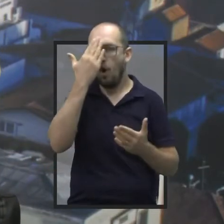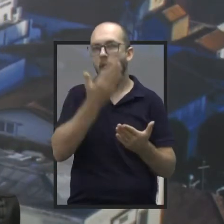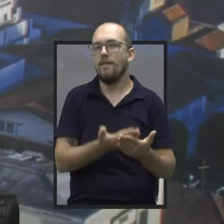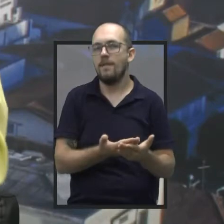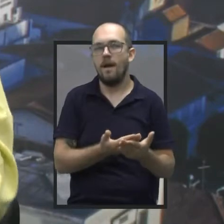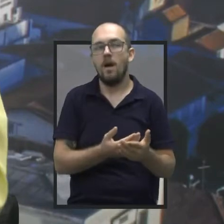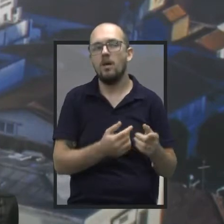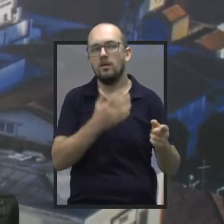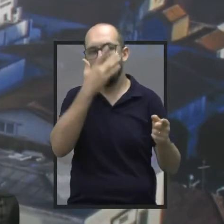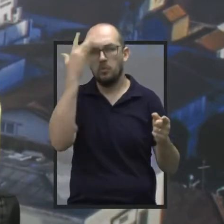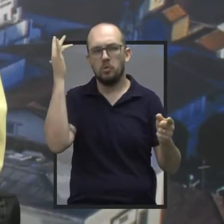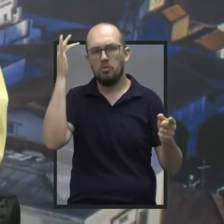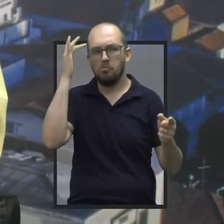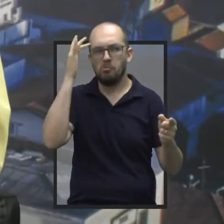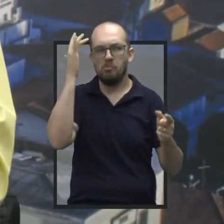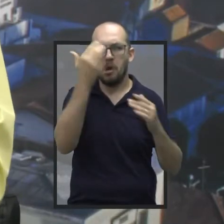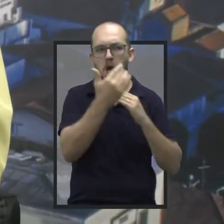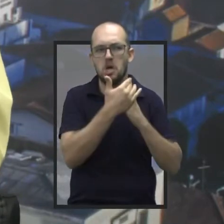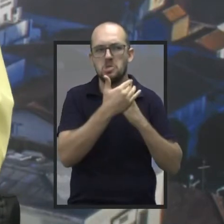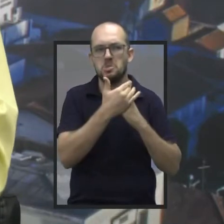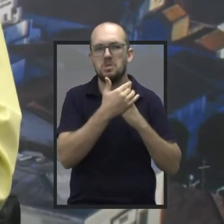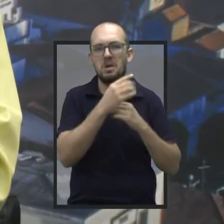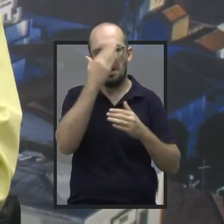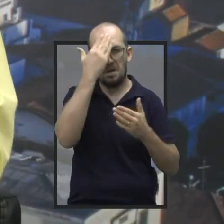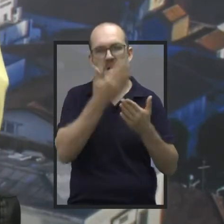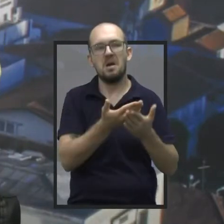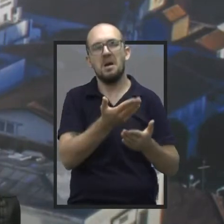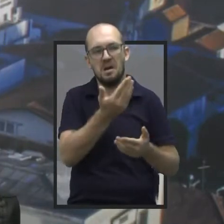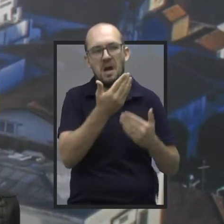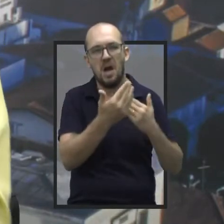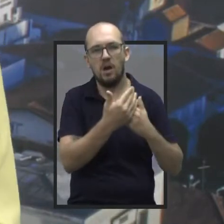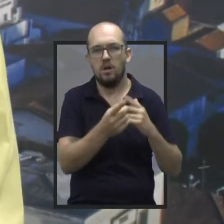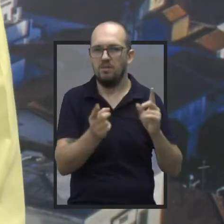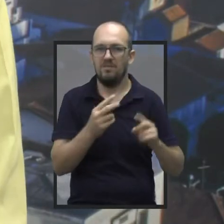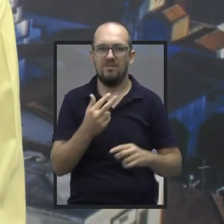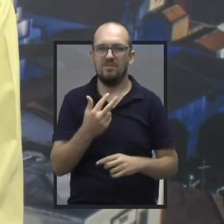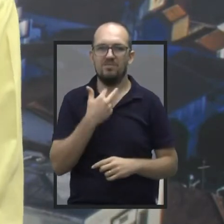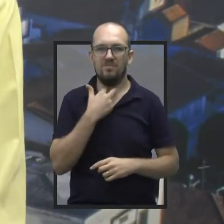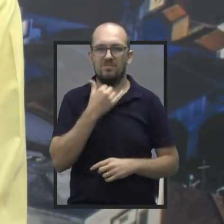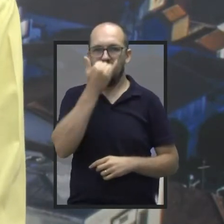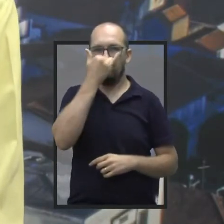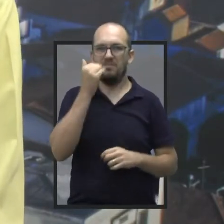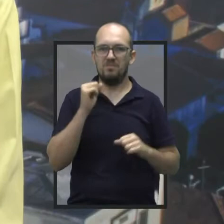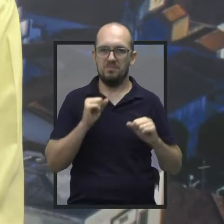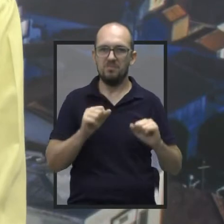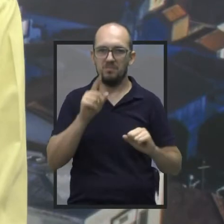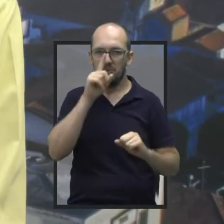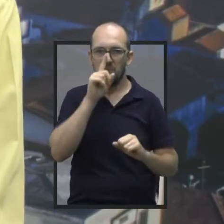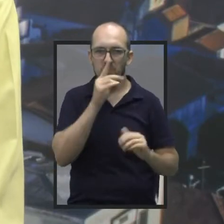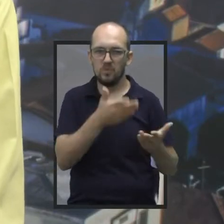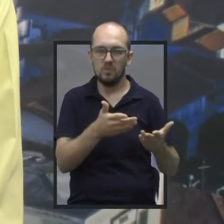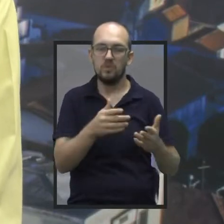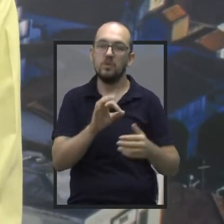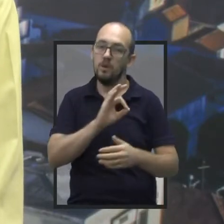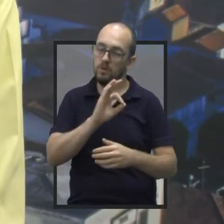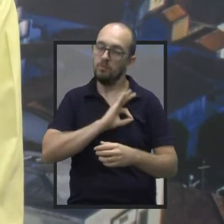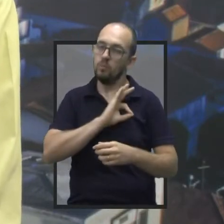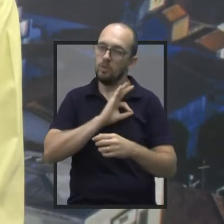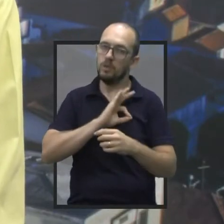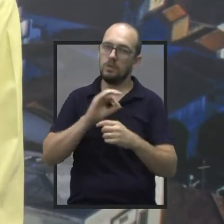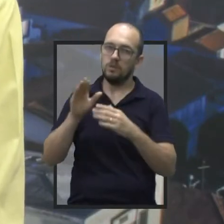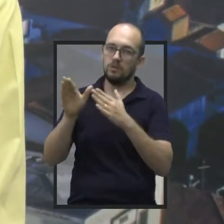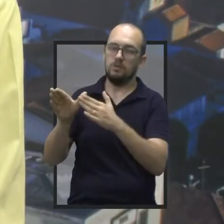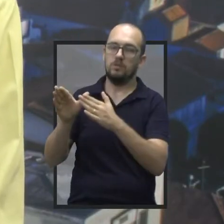no bom senso das pessoas e confiar só. É, a gente tem que ajudar, na verdade, a polícia militar a fazer o trabalho dela. E uma